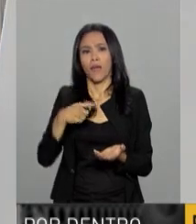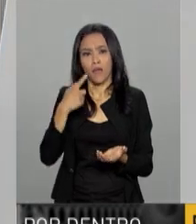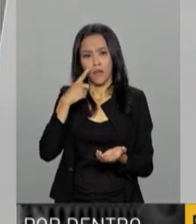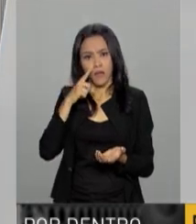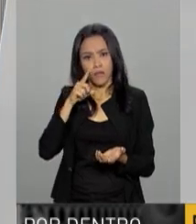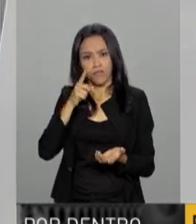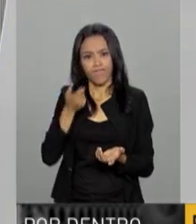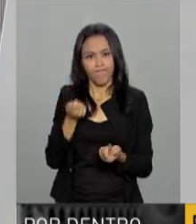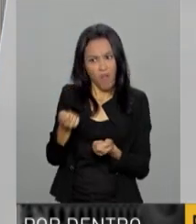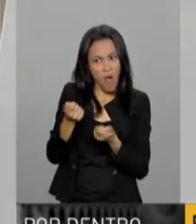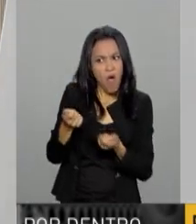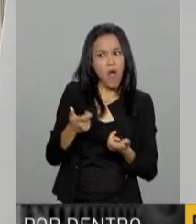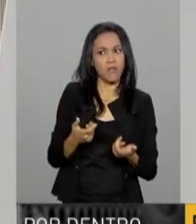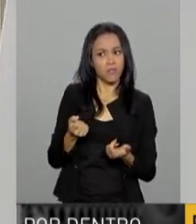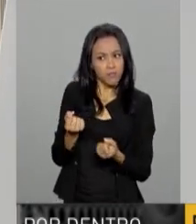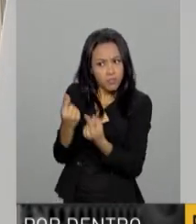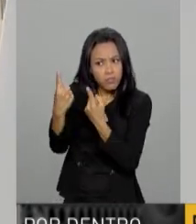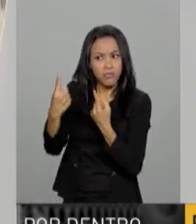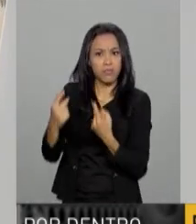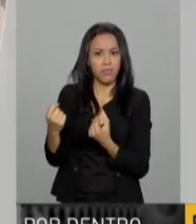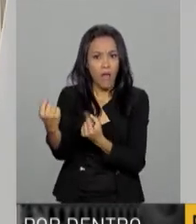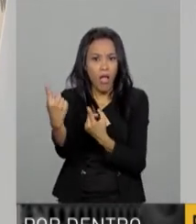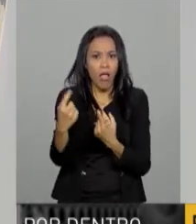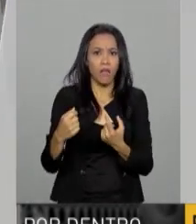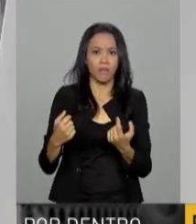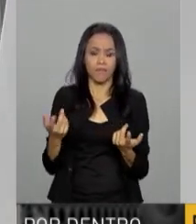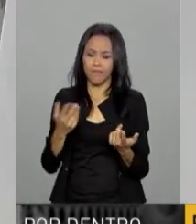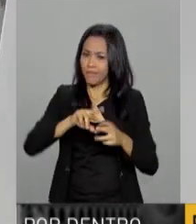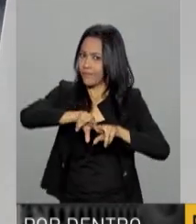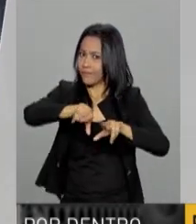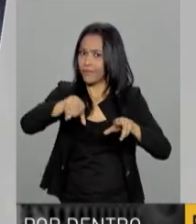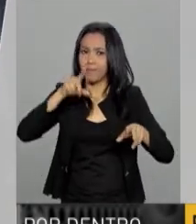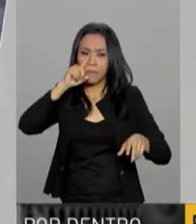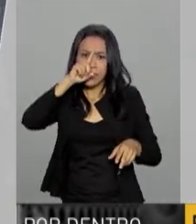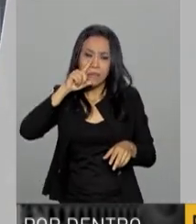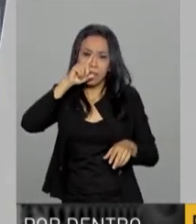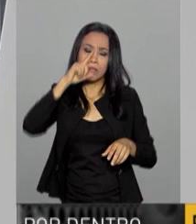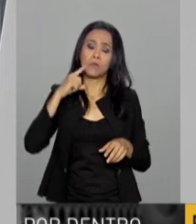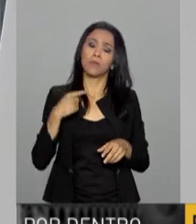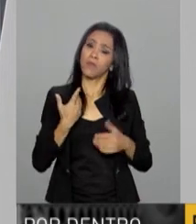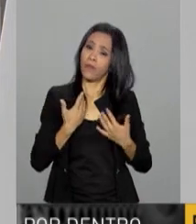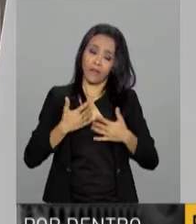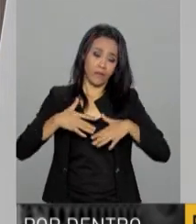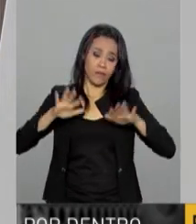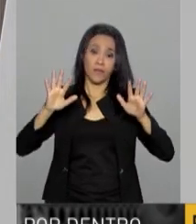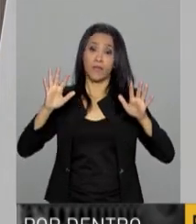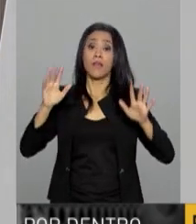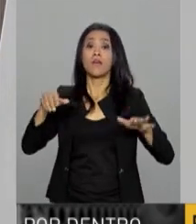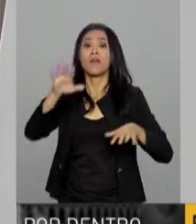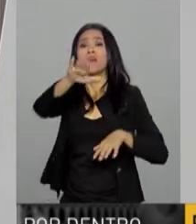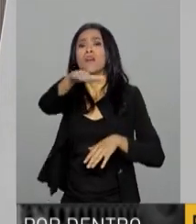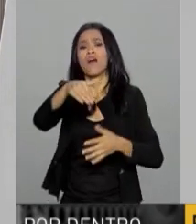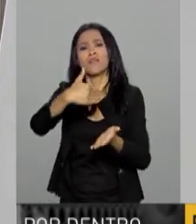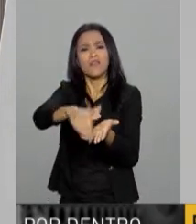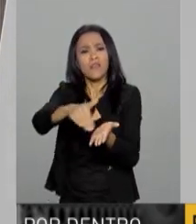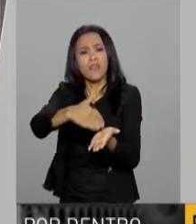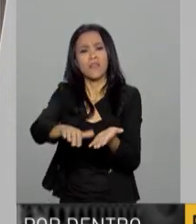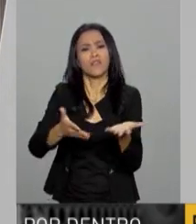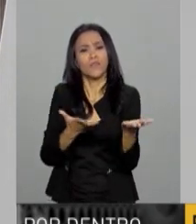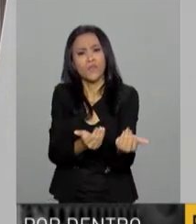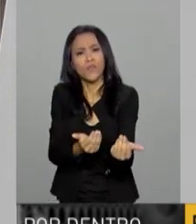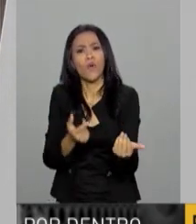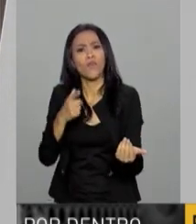agentes penitenciários e por aí vai a secretária de juventude tem algum